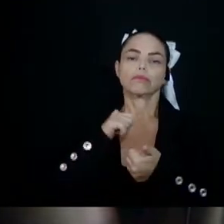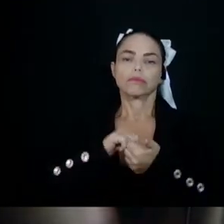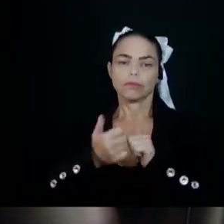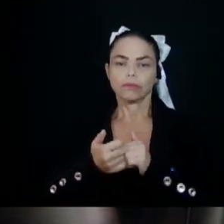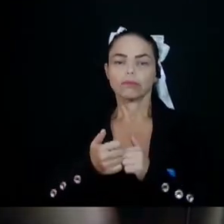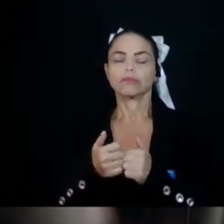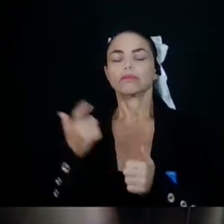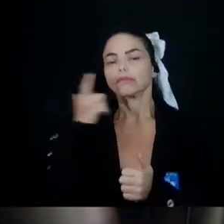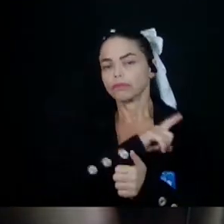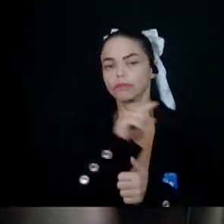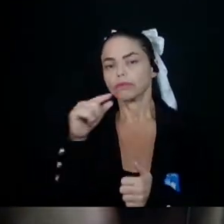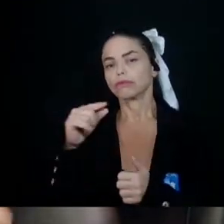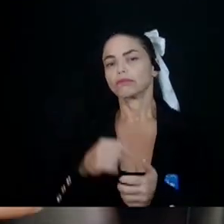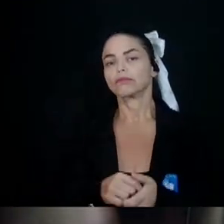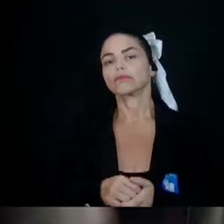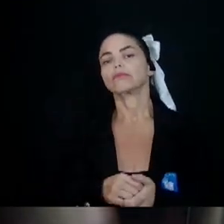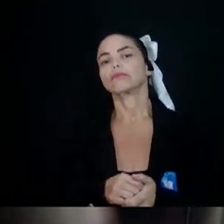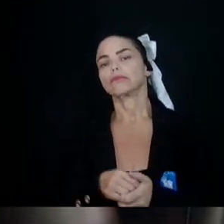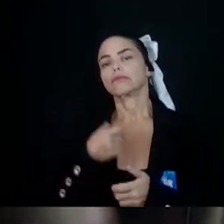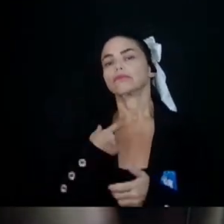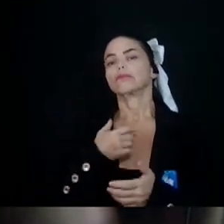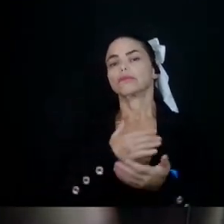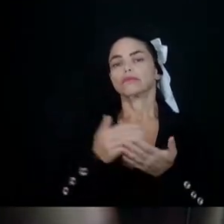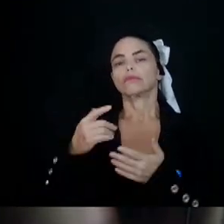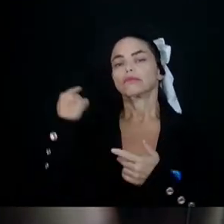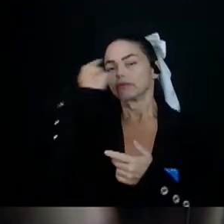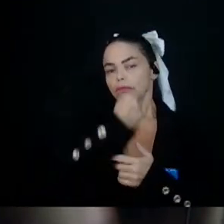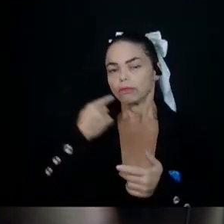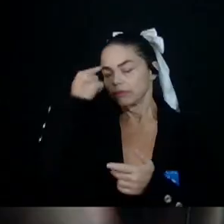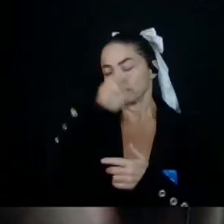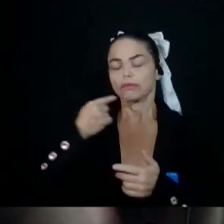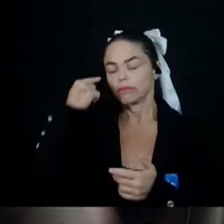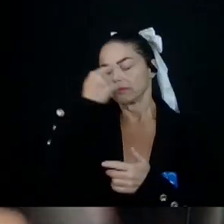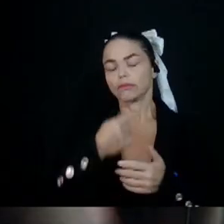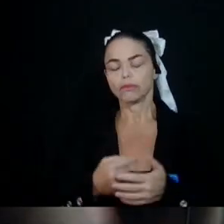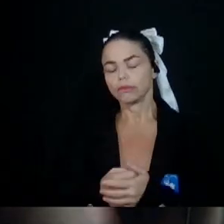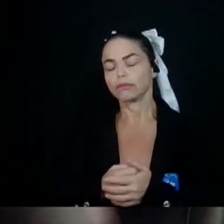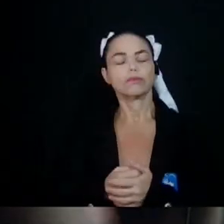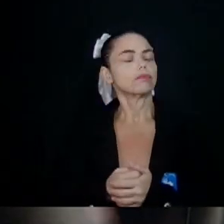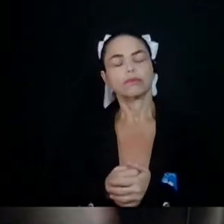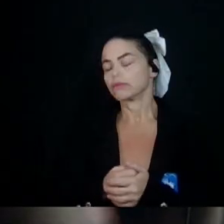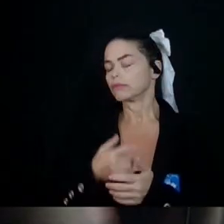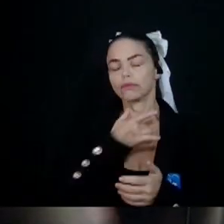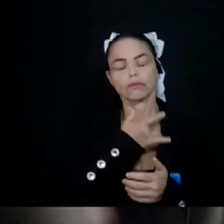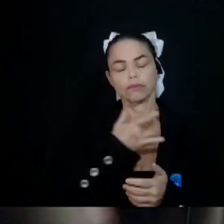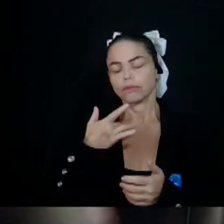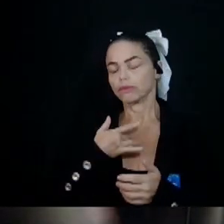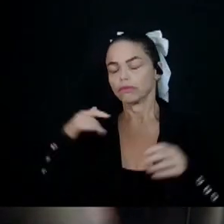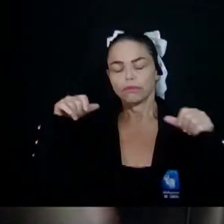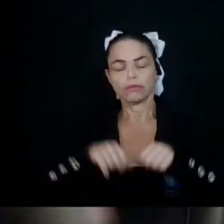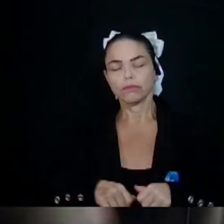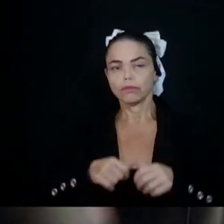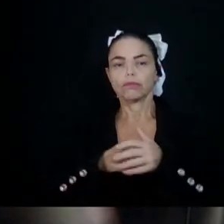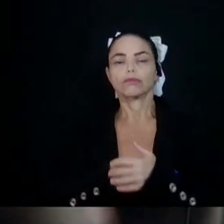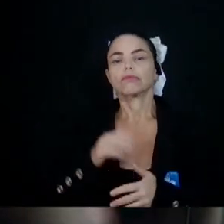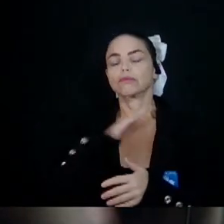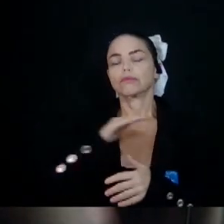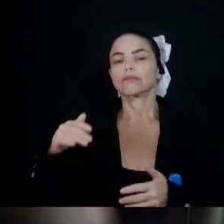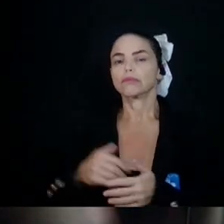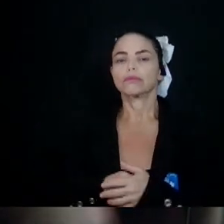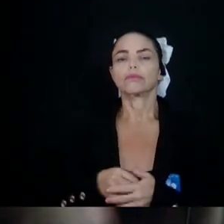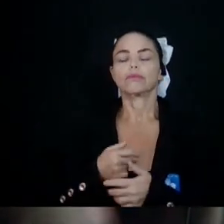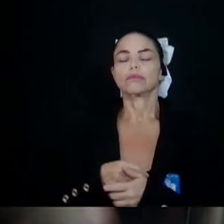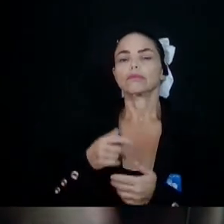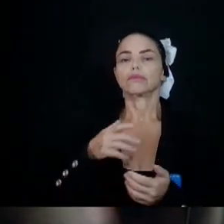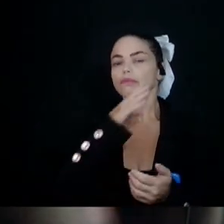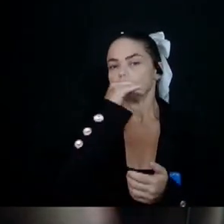peraí, mais um pouquinho, quando vê já se passaram horas, né? Isso não é saudável para a criança, nem para o